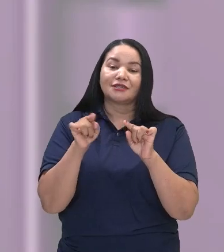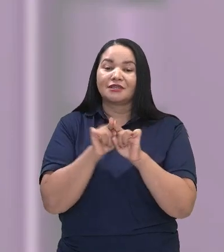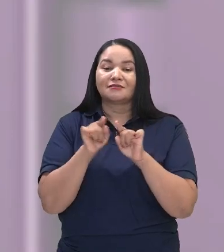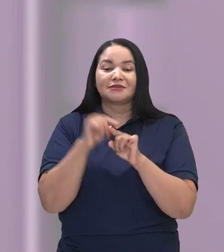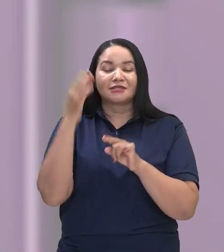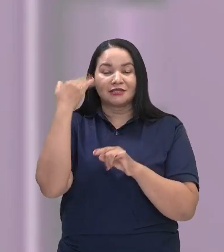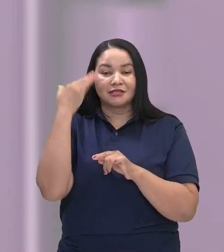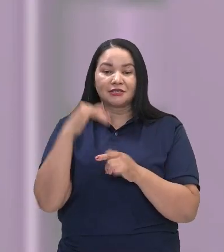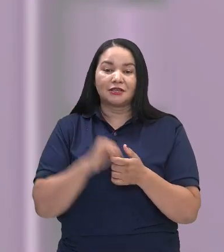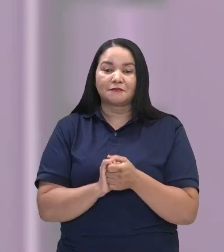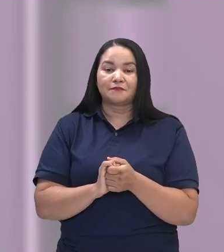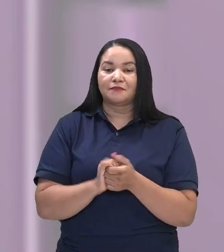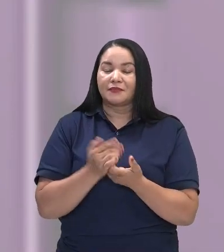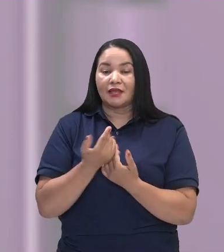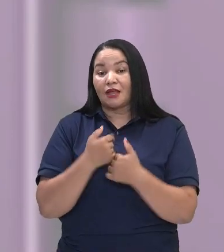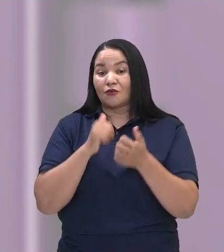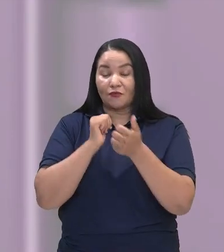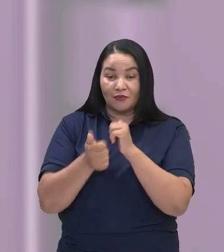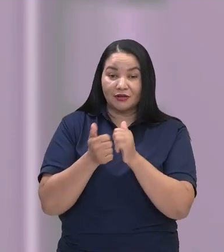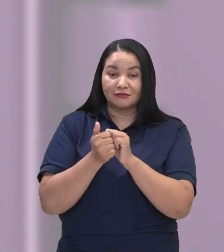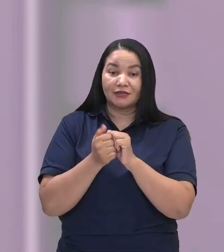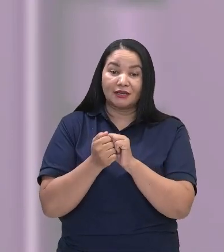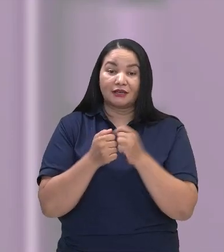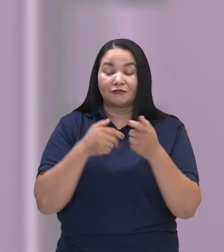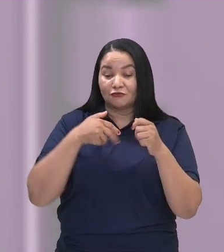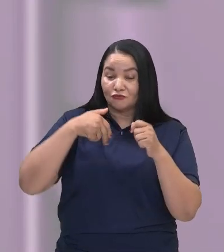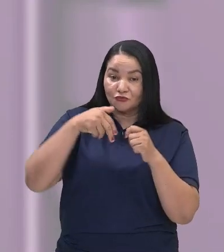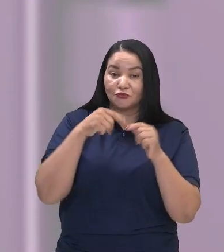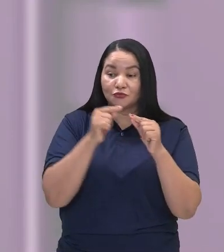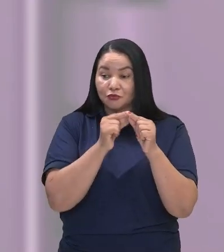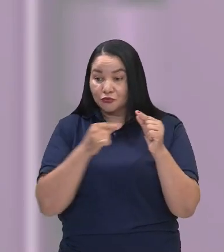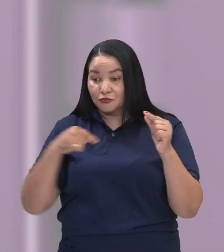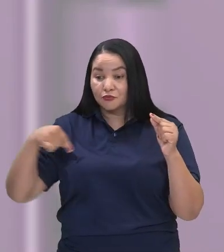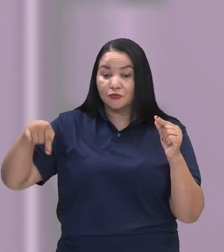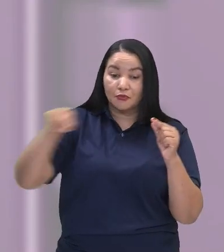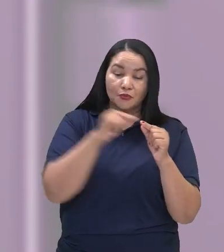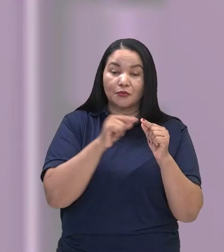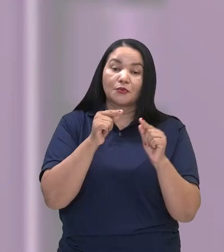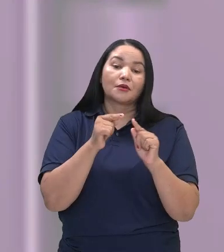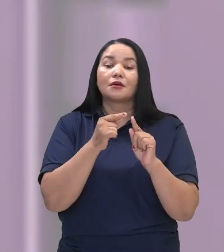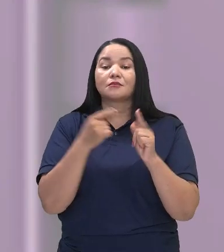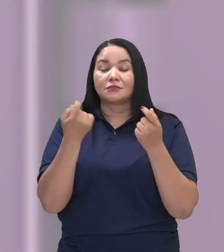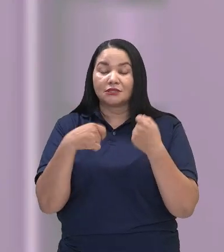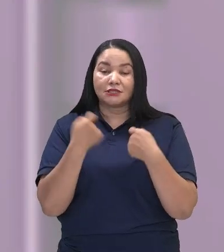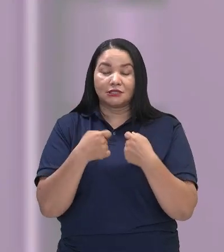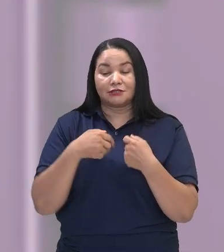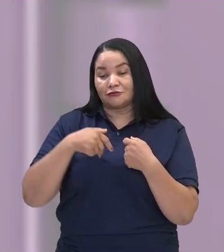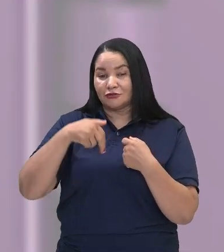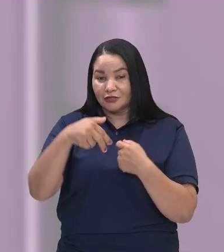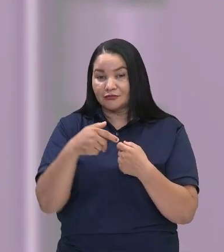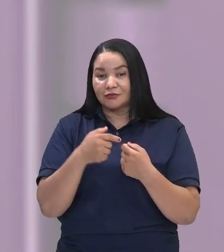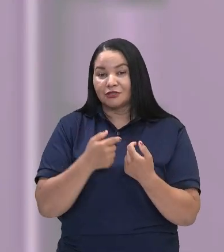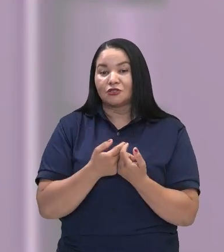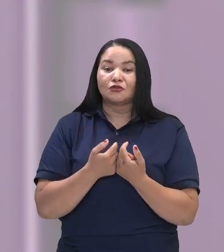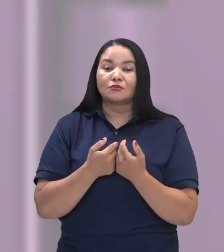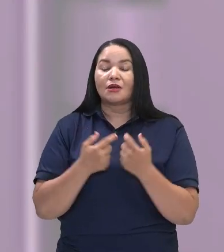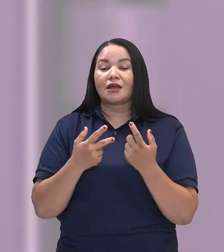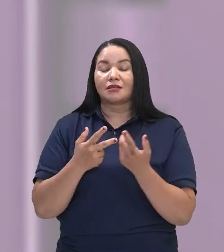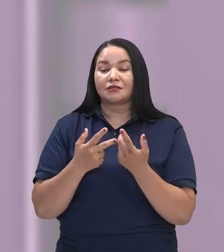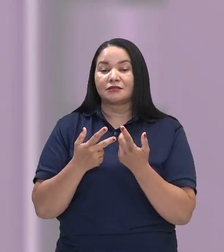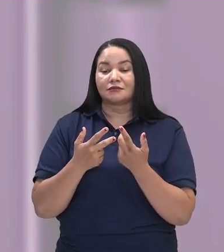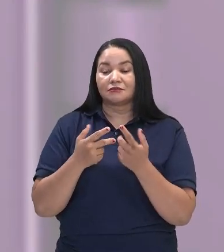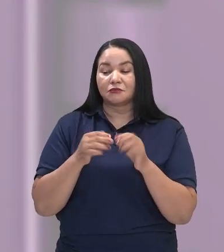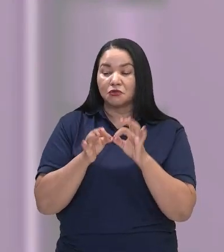quantas voltas um atleta que está em uma pista circular, né, precisa caminhar para caminhar a mesma distância